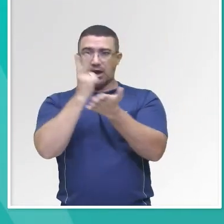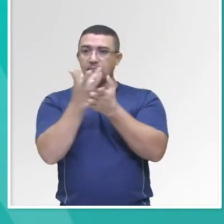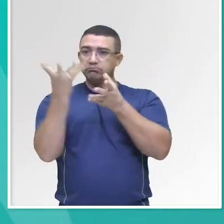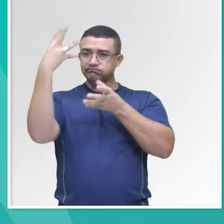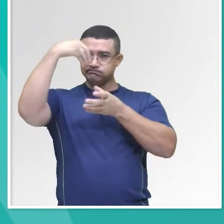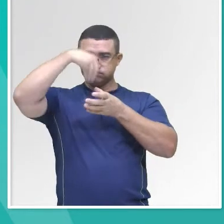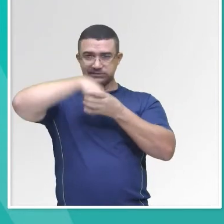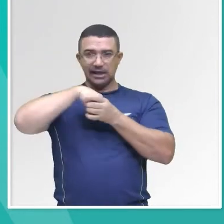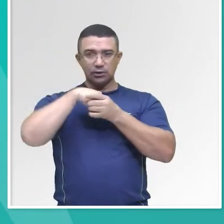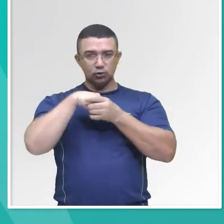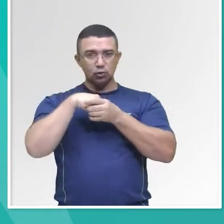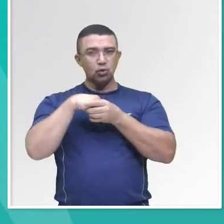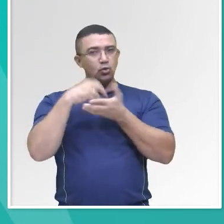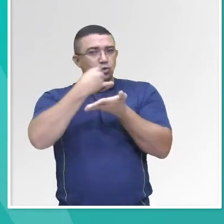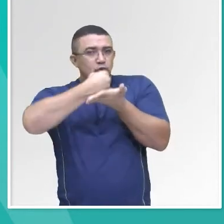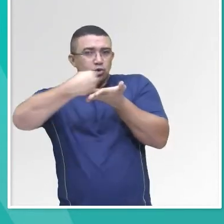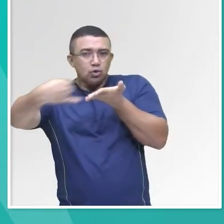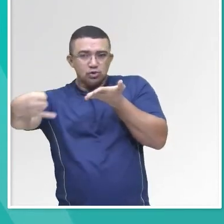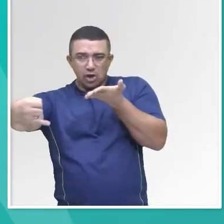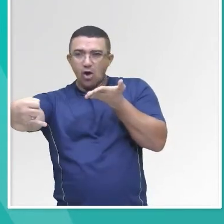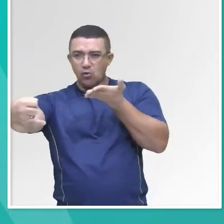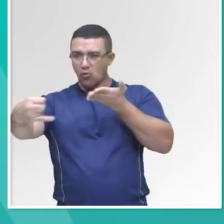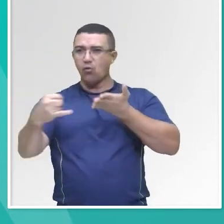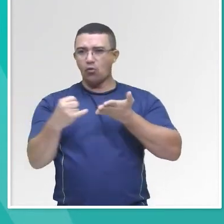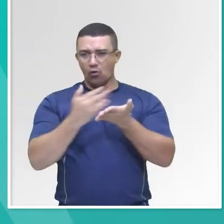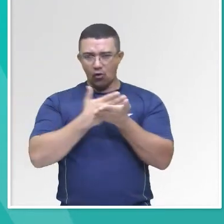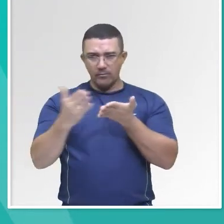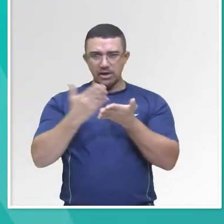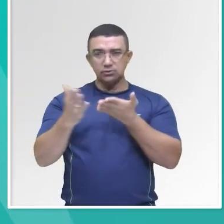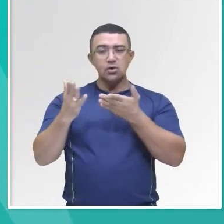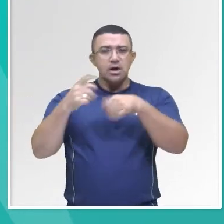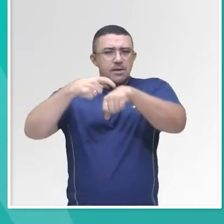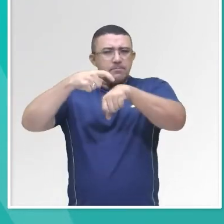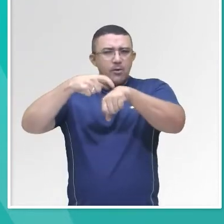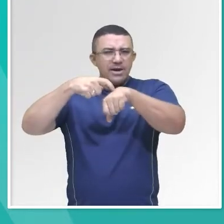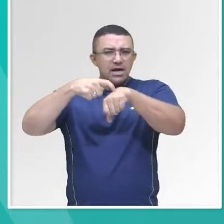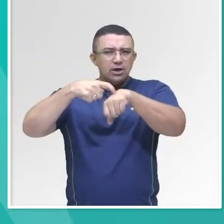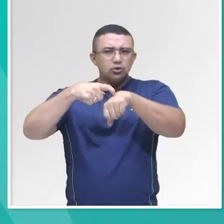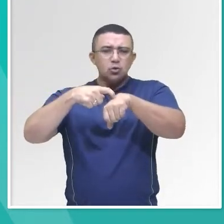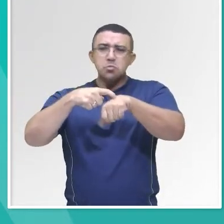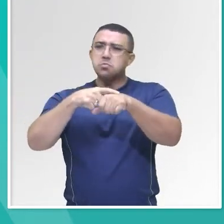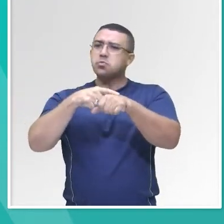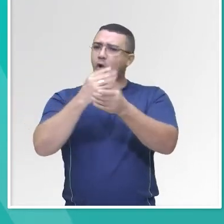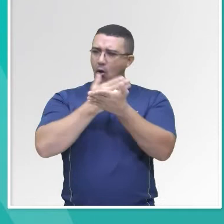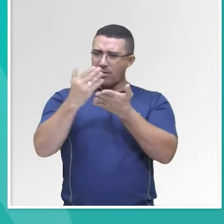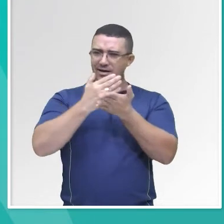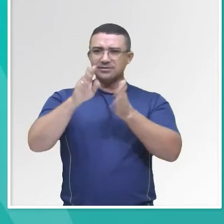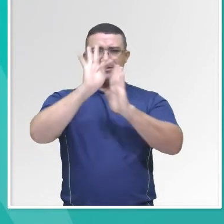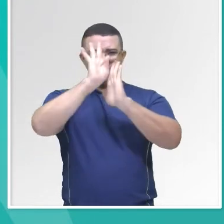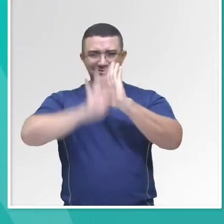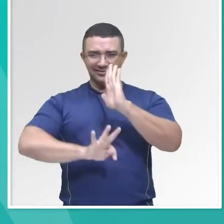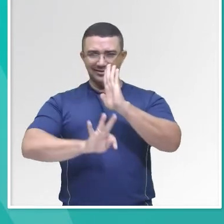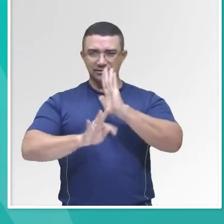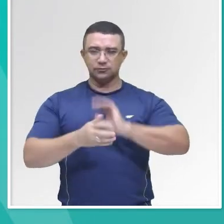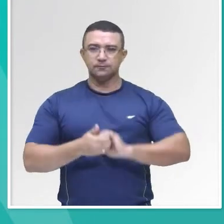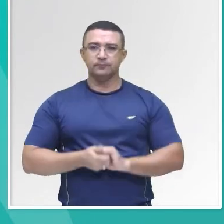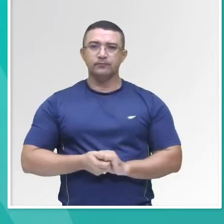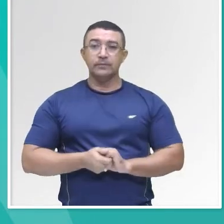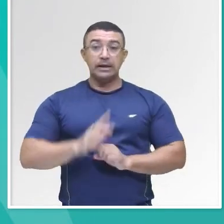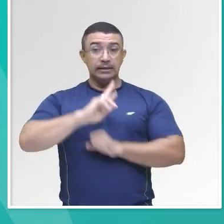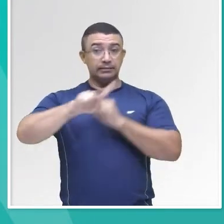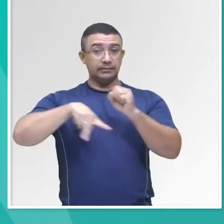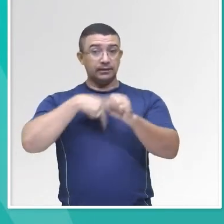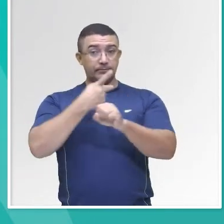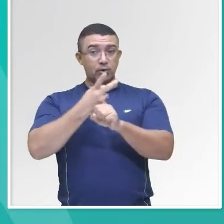da introdução, do primeiro momento do texto, tá certo? Depois dessa